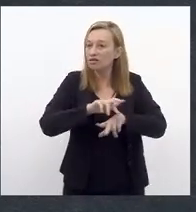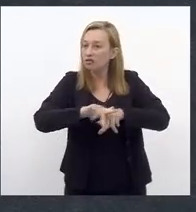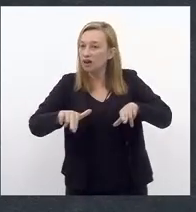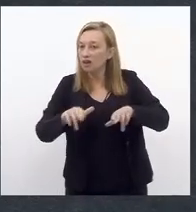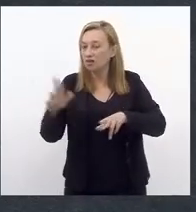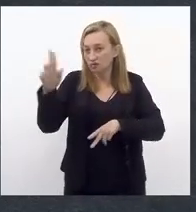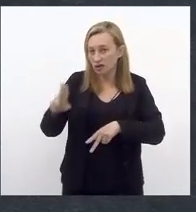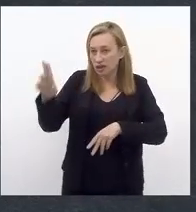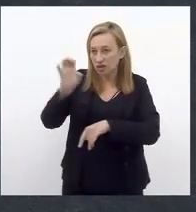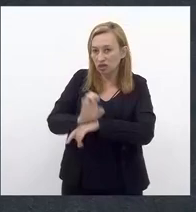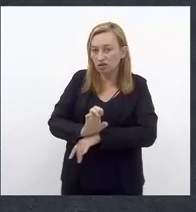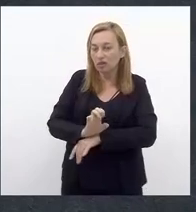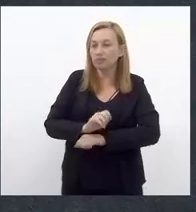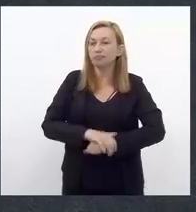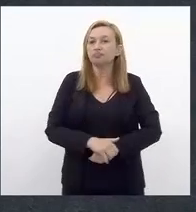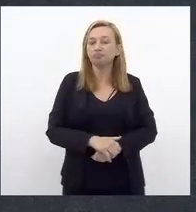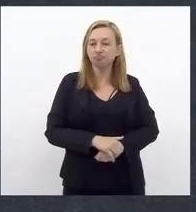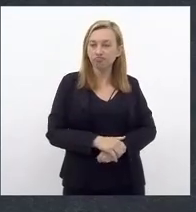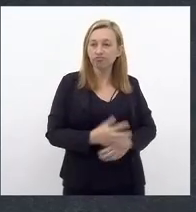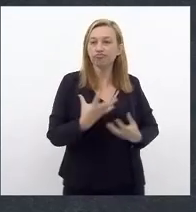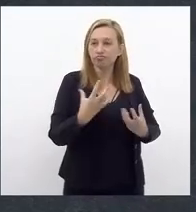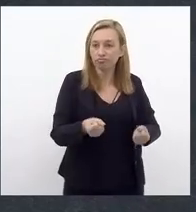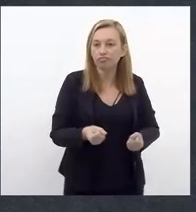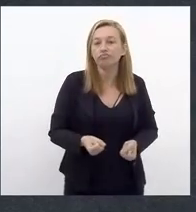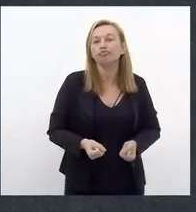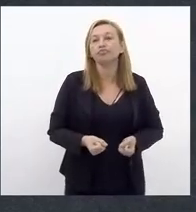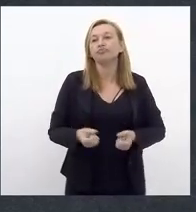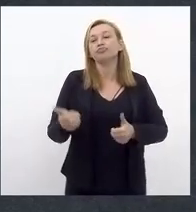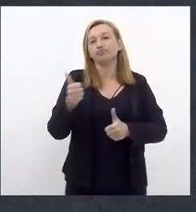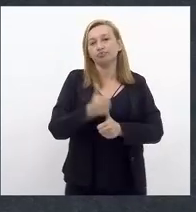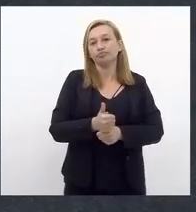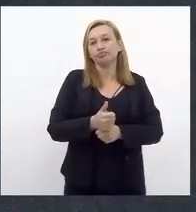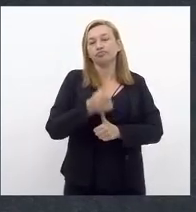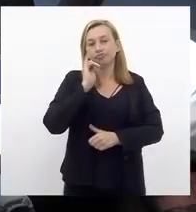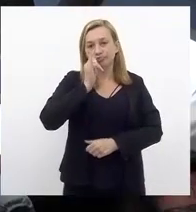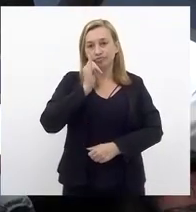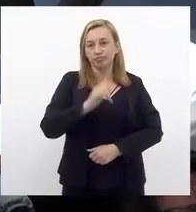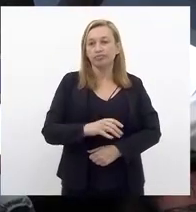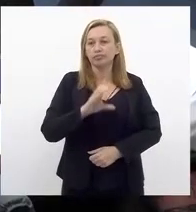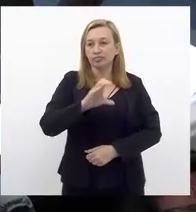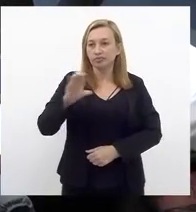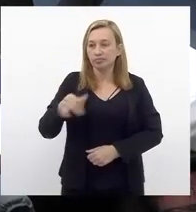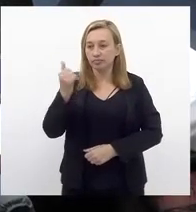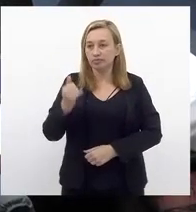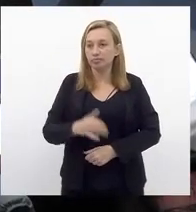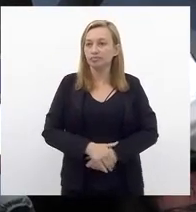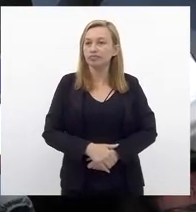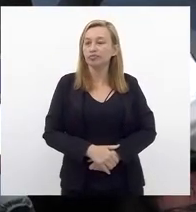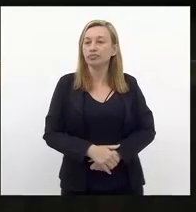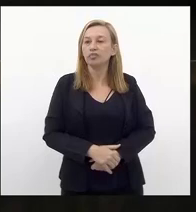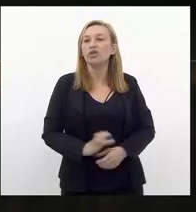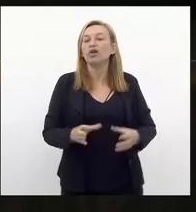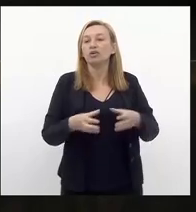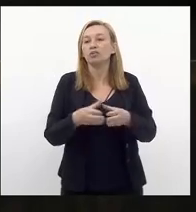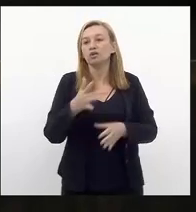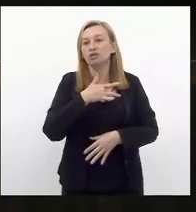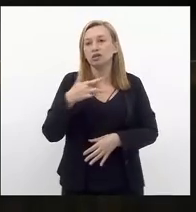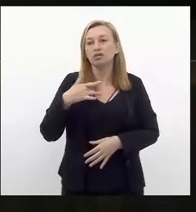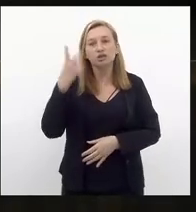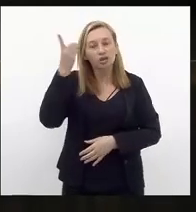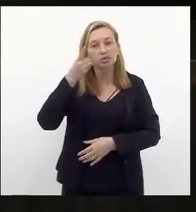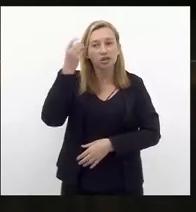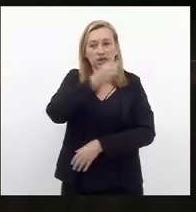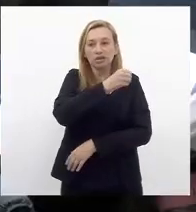gesto com as Universidades estaduais portanto parecer é favorável nos termos do substitutivo do relator na ccj e da comissão de saúde